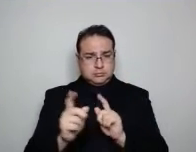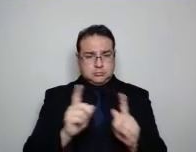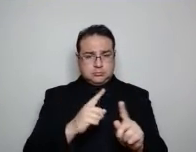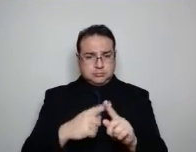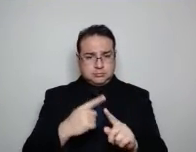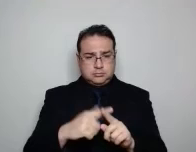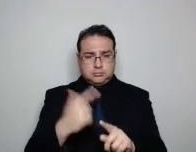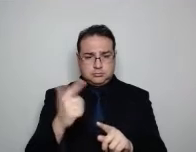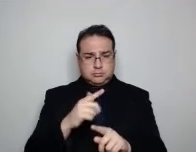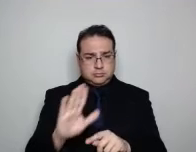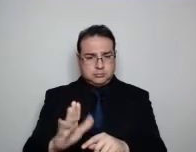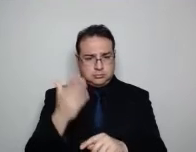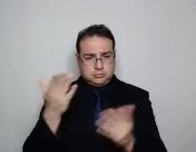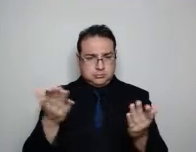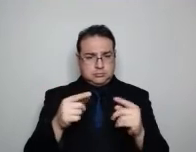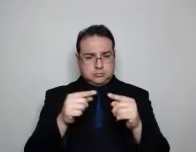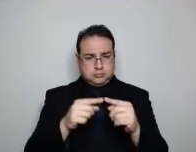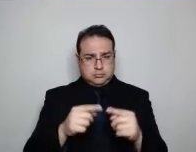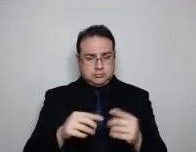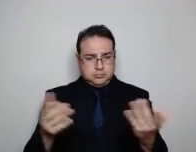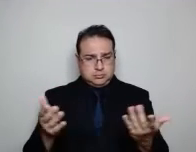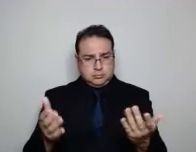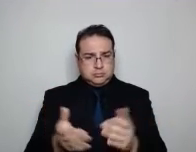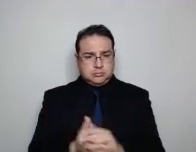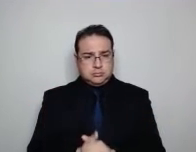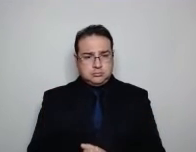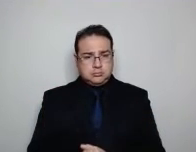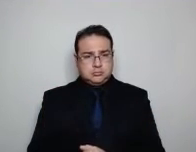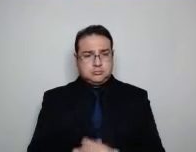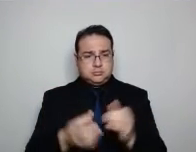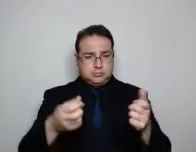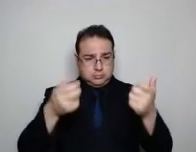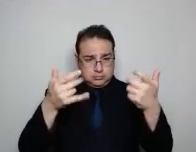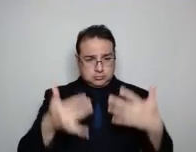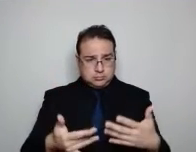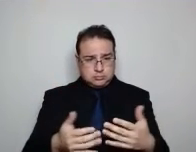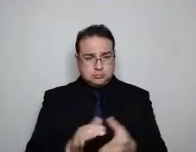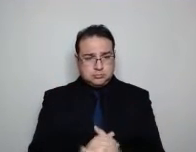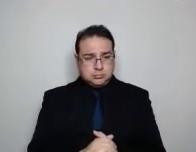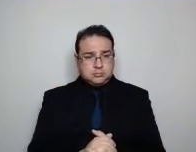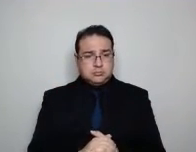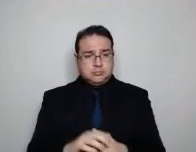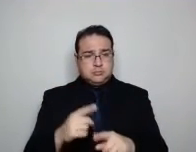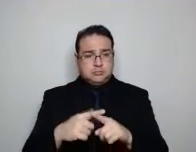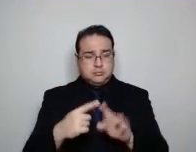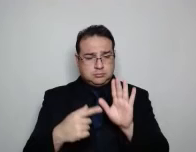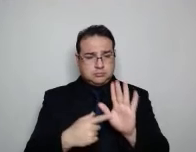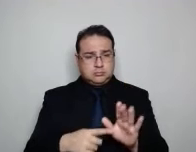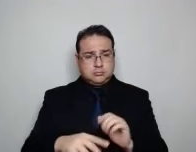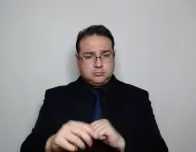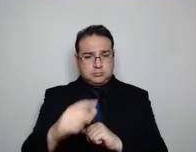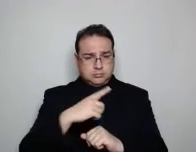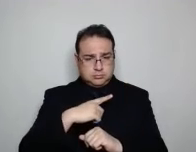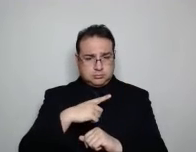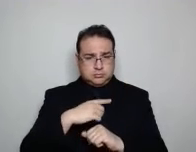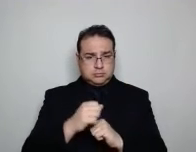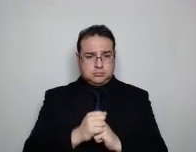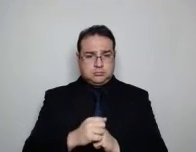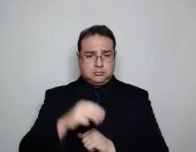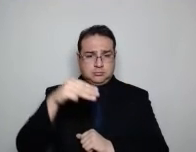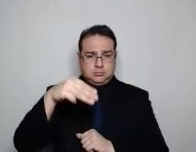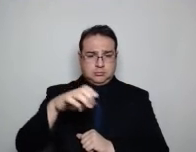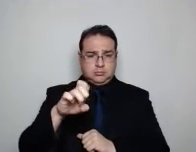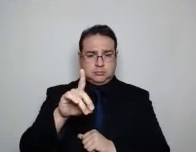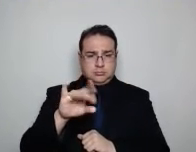que acontece nesse processo. Explico. No caso desse tal, há uma medida protetiva em favor